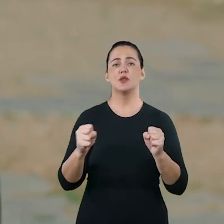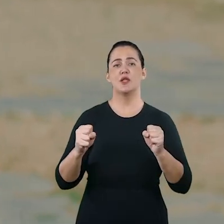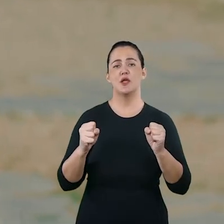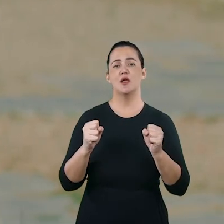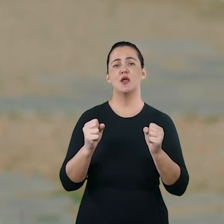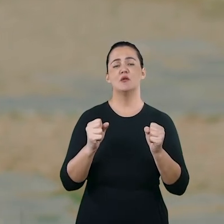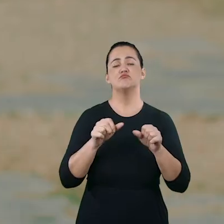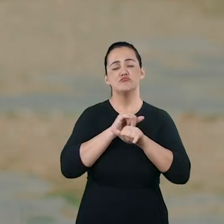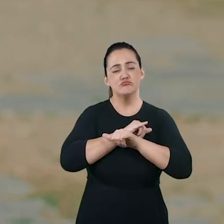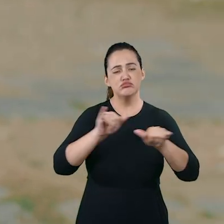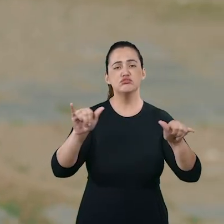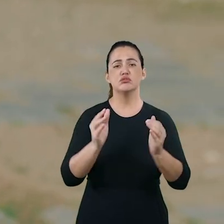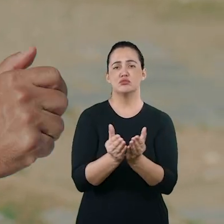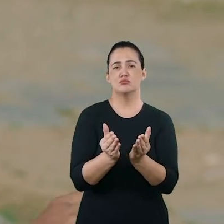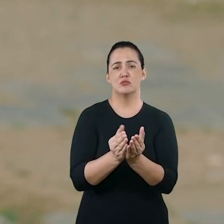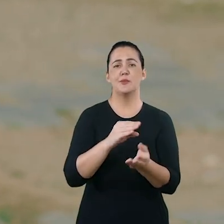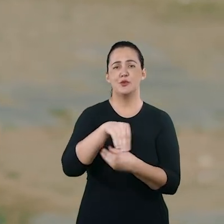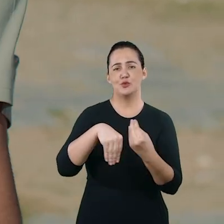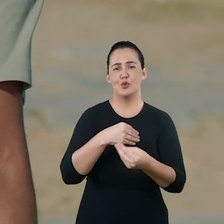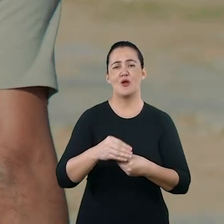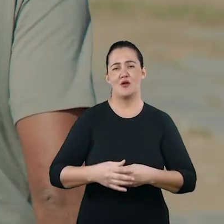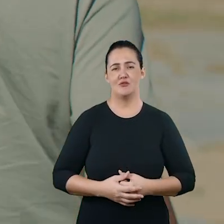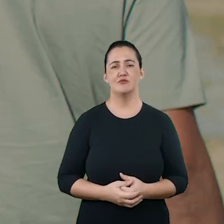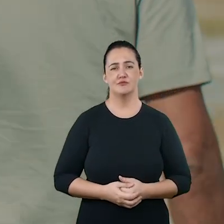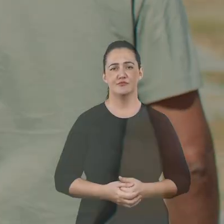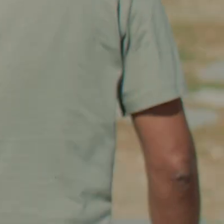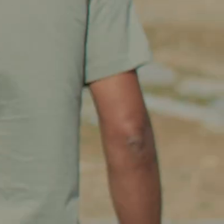com muitas religiões pagãs daquele tempo.